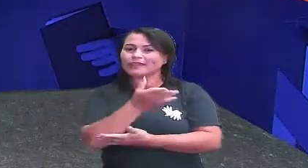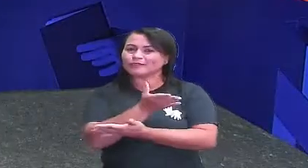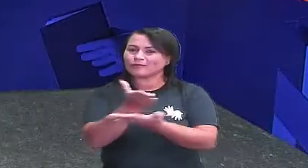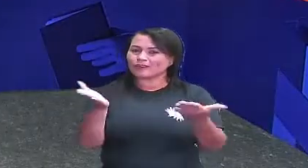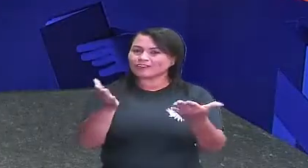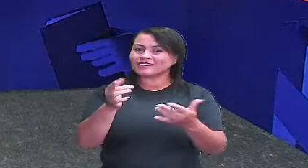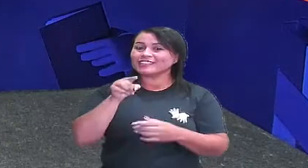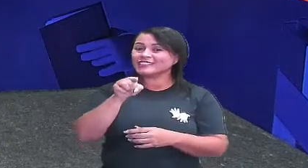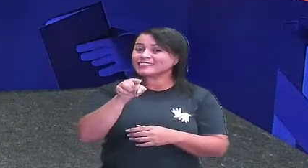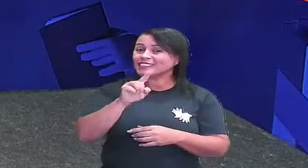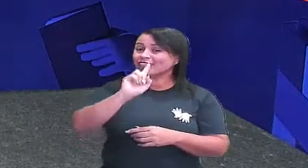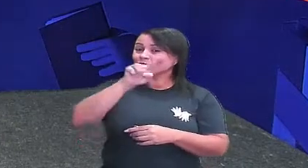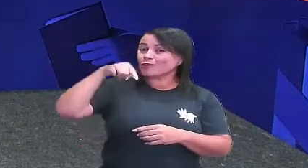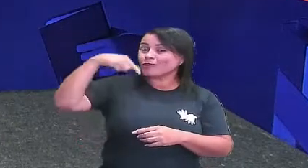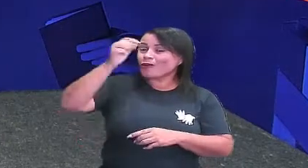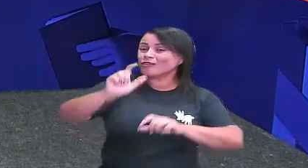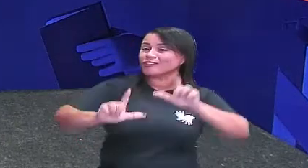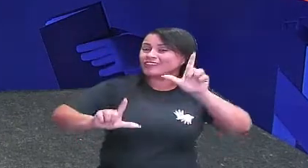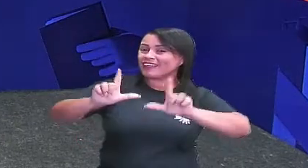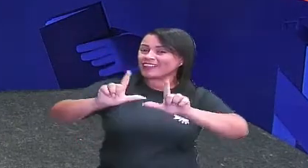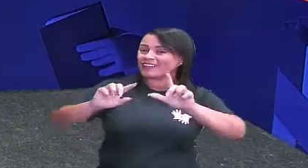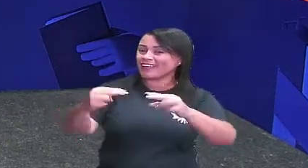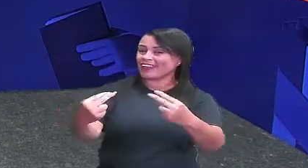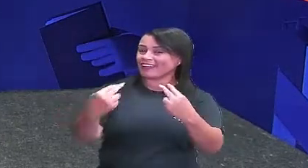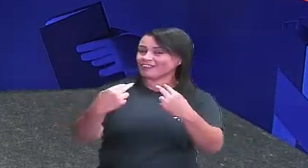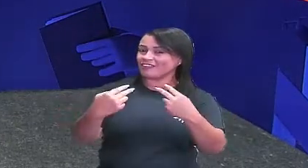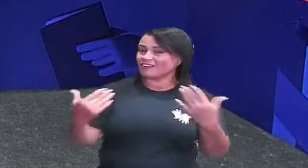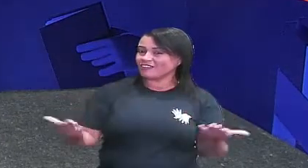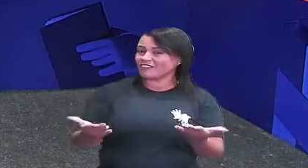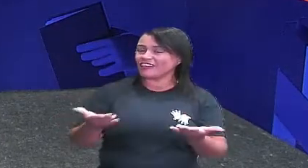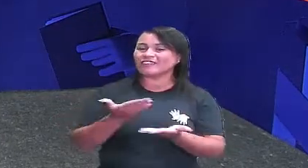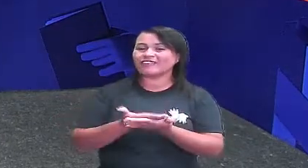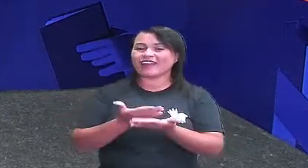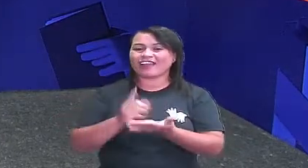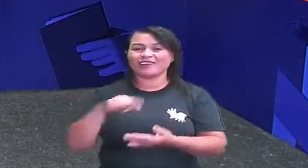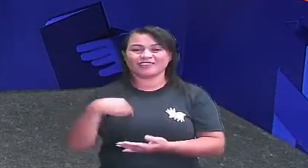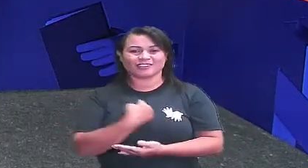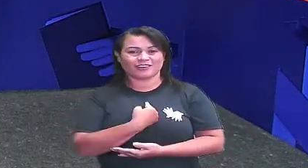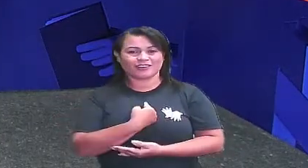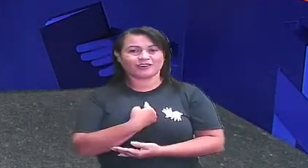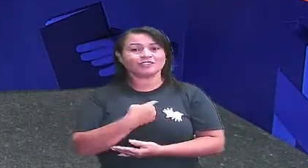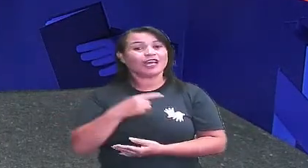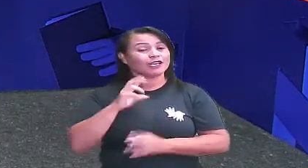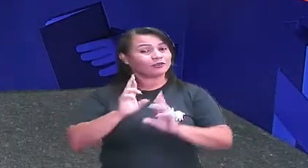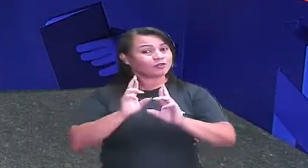você que está aí do outro lado da tela assistindo nossas aulas. E